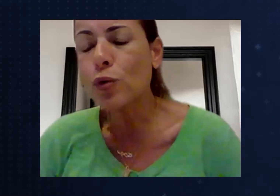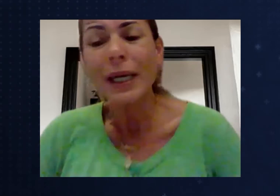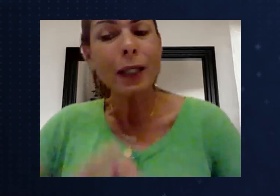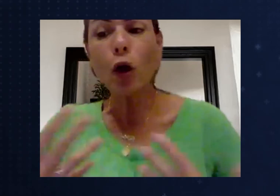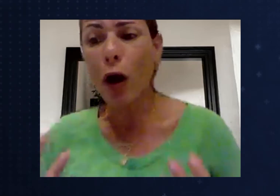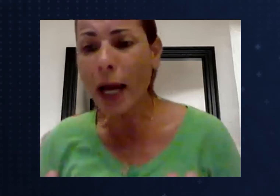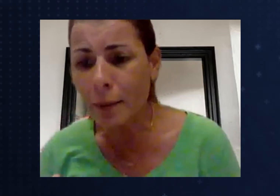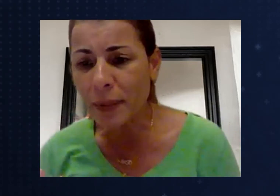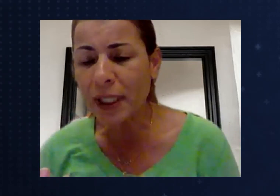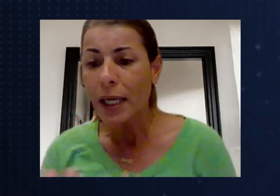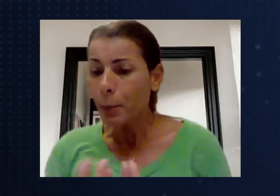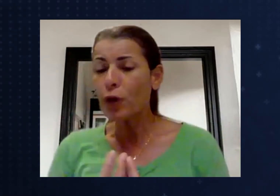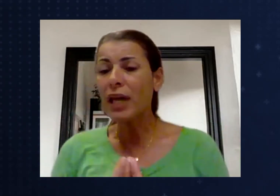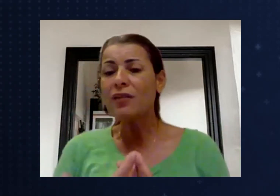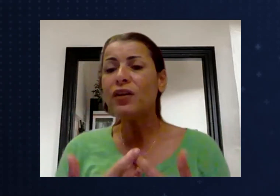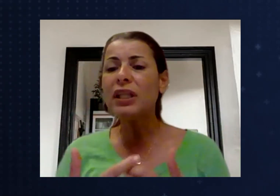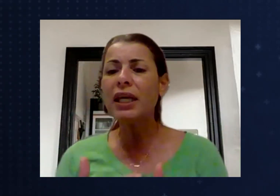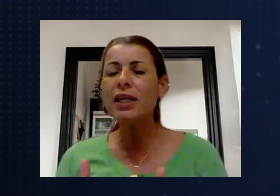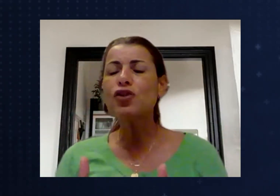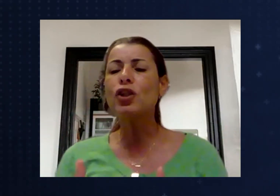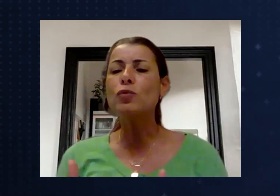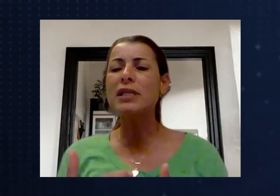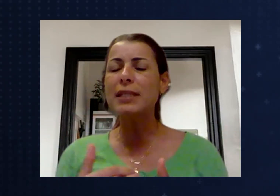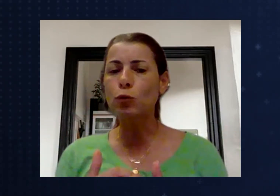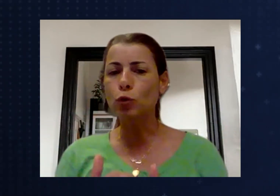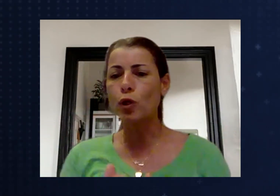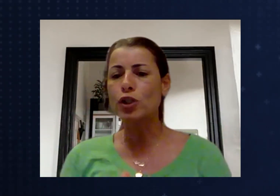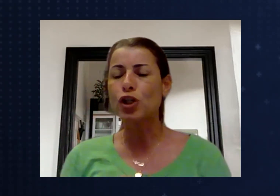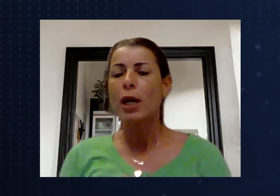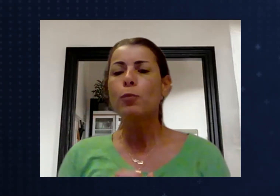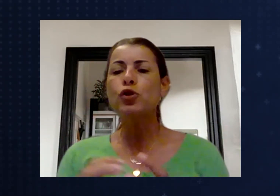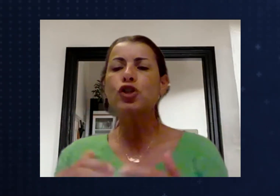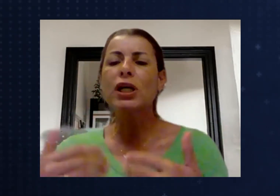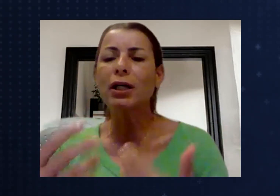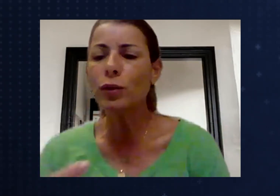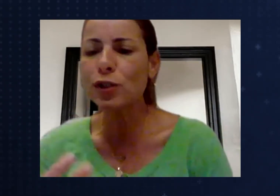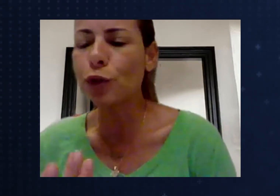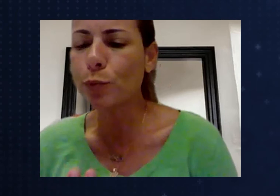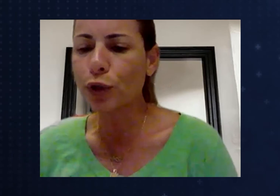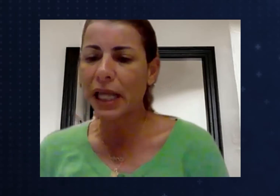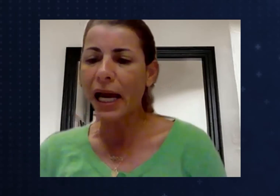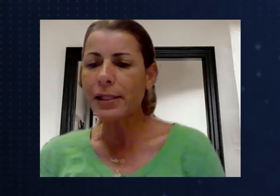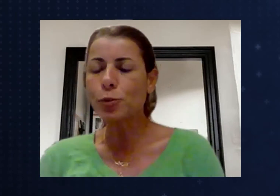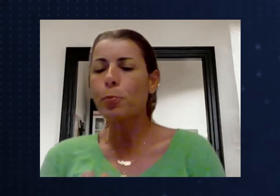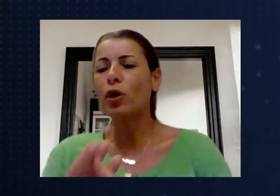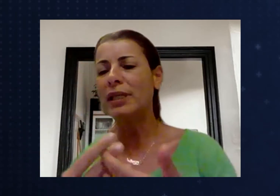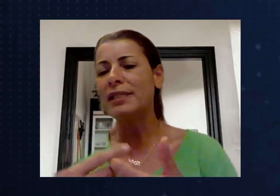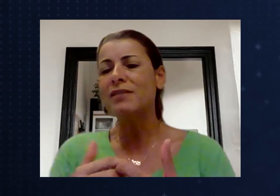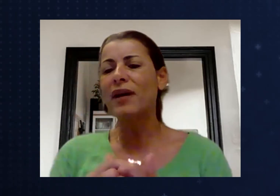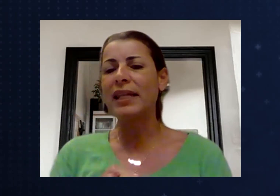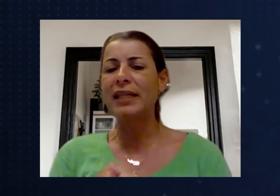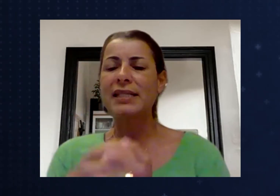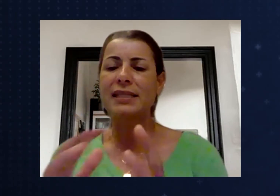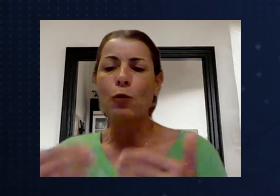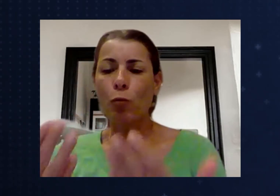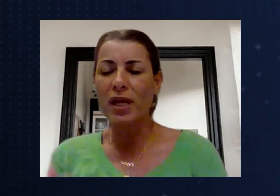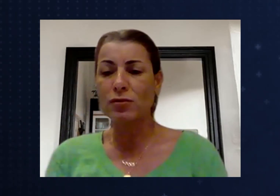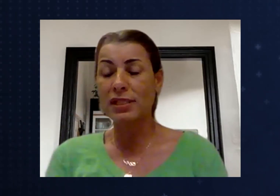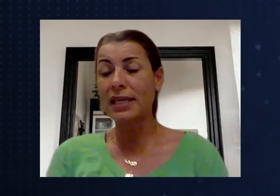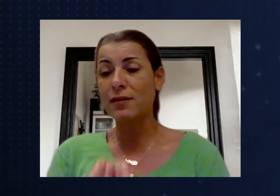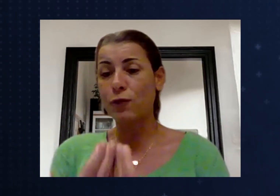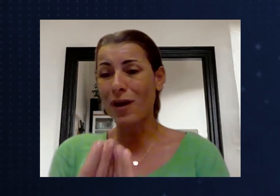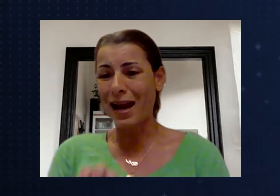causou um prejuízo enorme, porque é evidente que os executores, buscando a sua impunidade, podem se valer